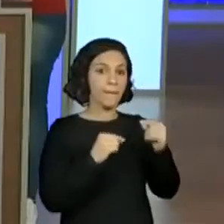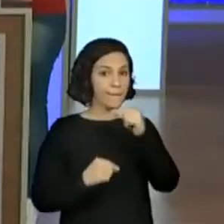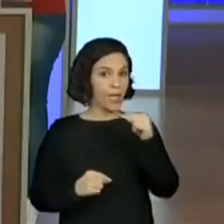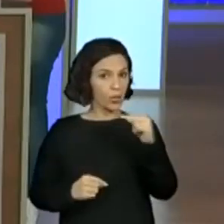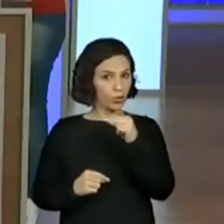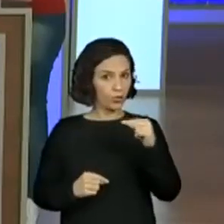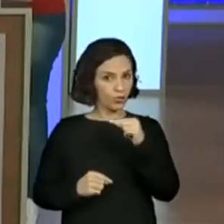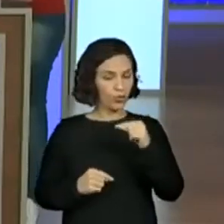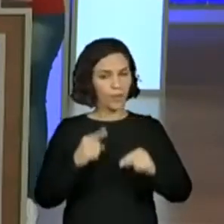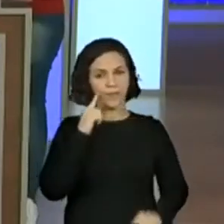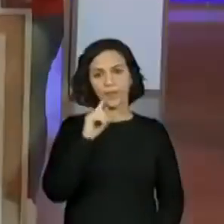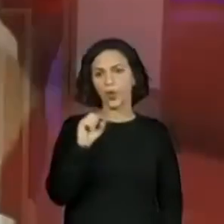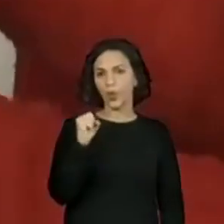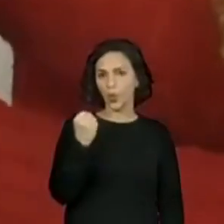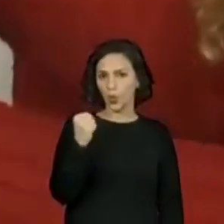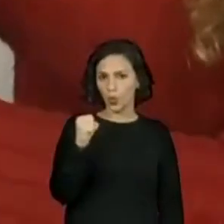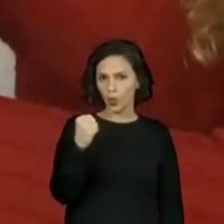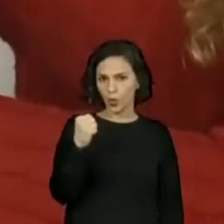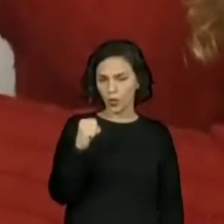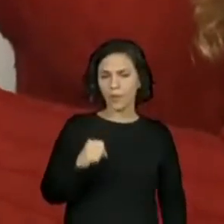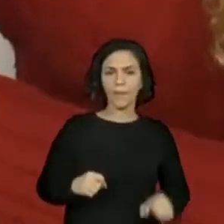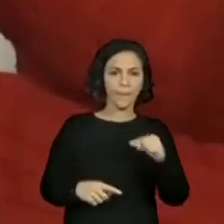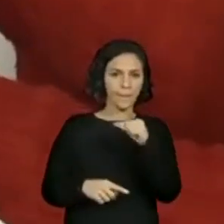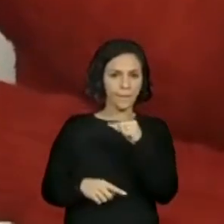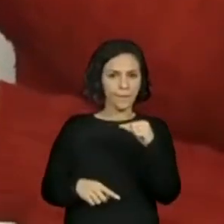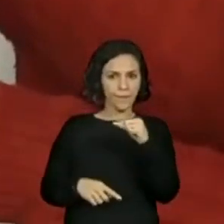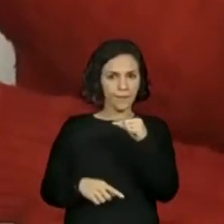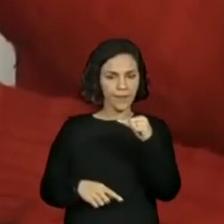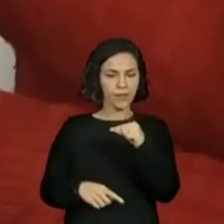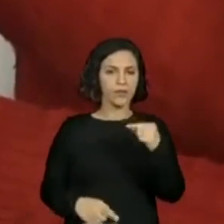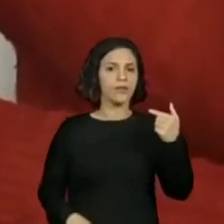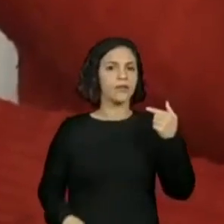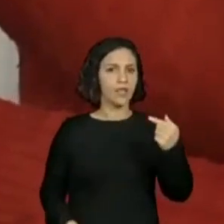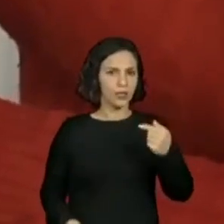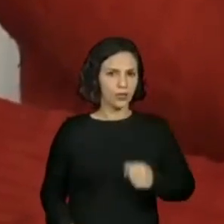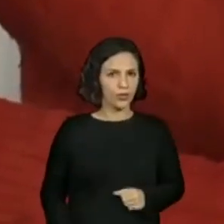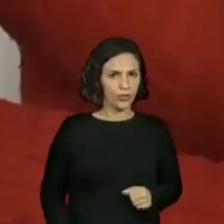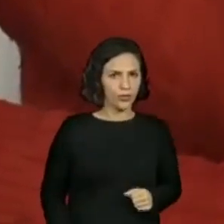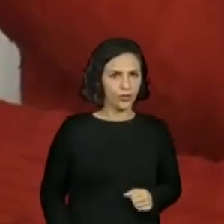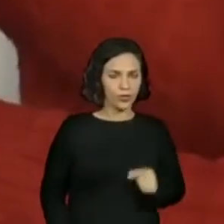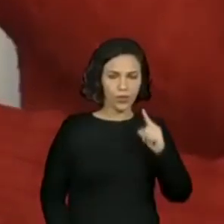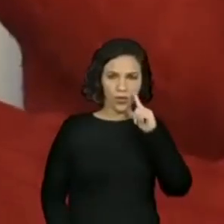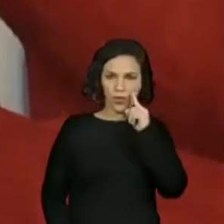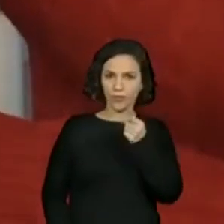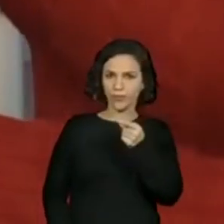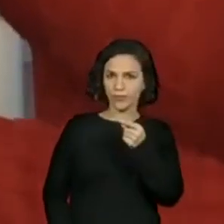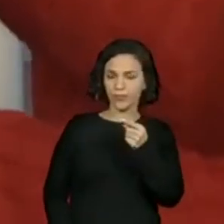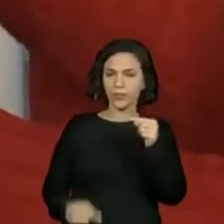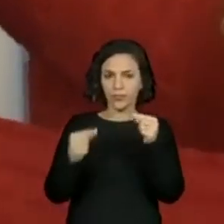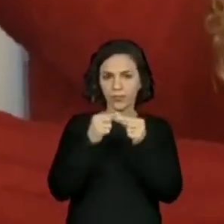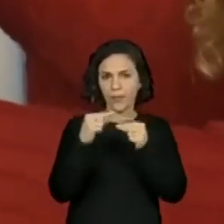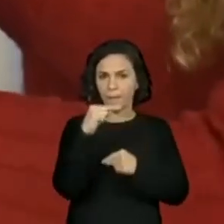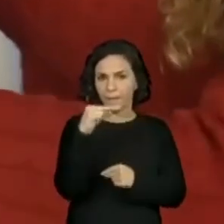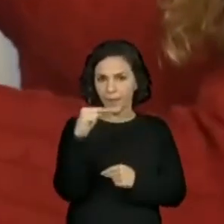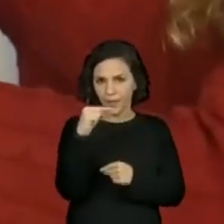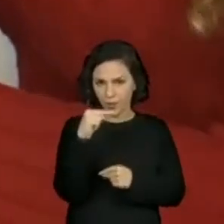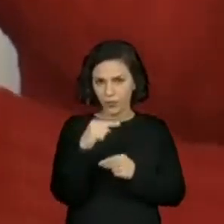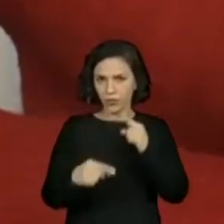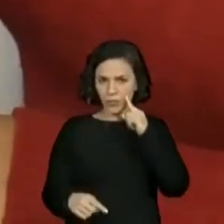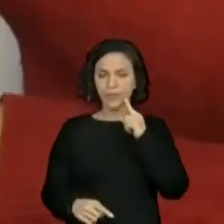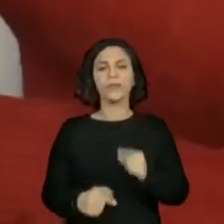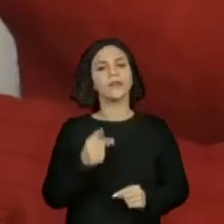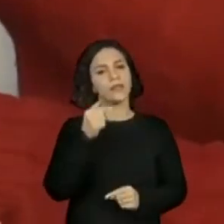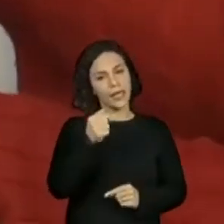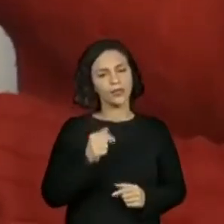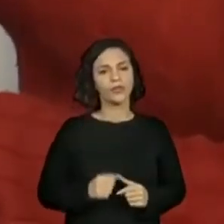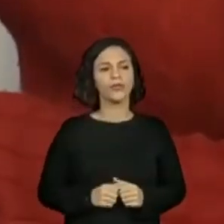É 8 menos 7. Então, vamos 8, vamos apertar o sinal da subtração, menos